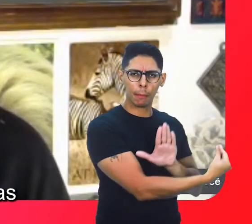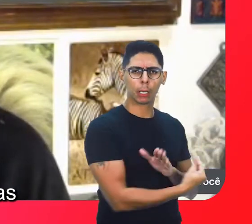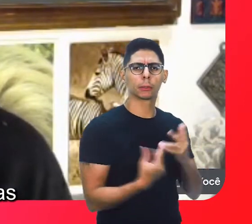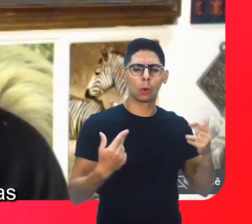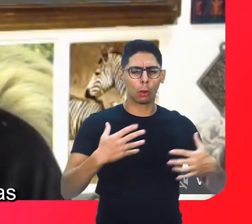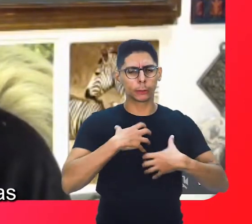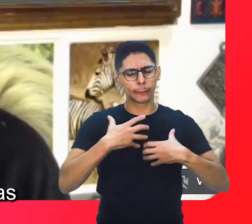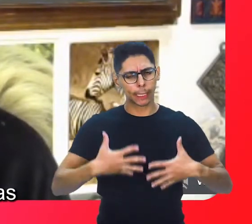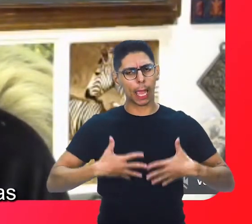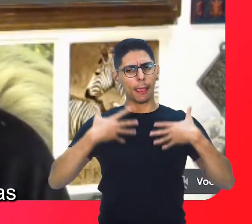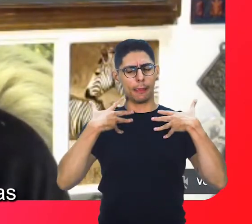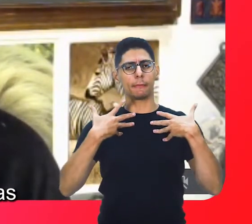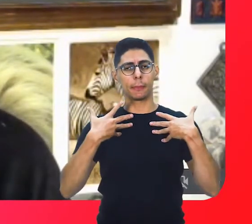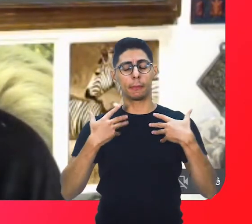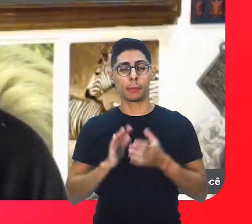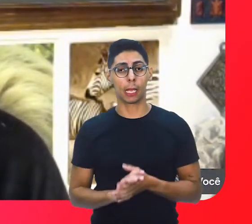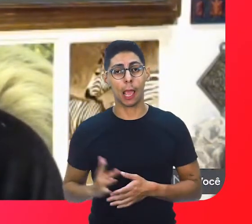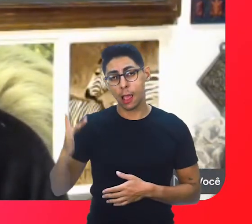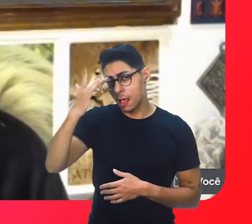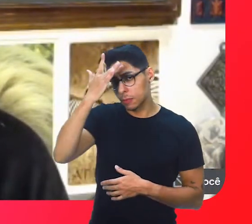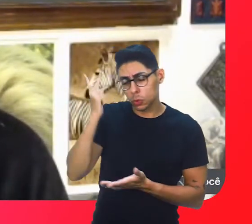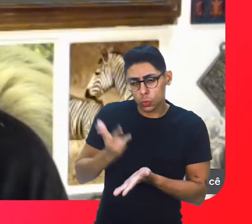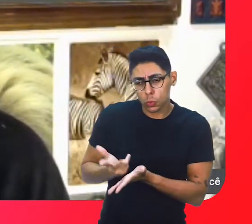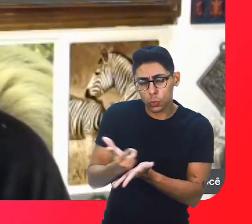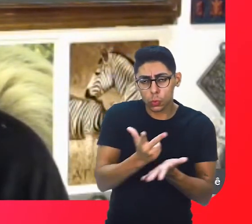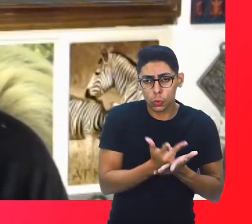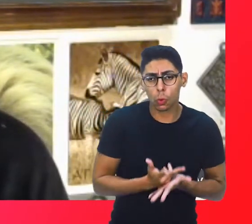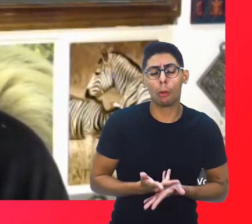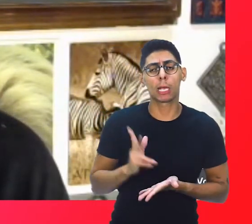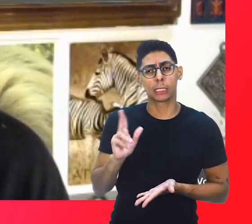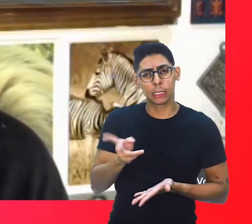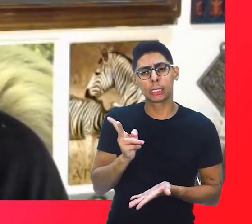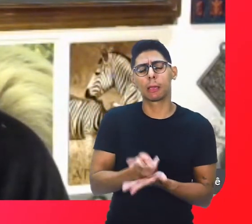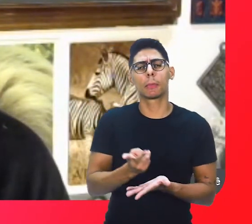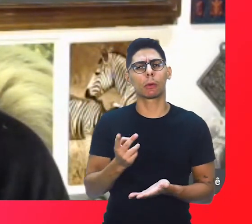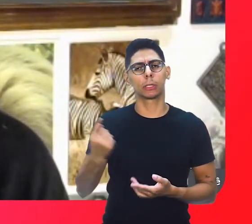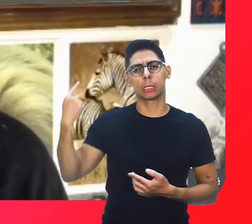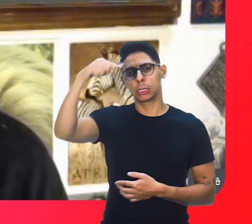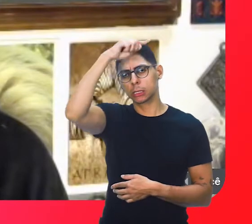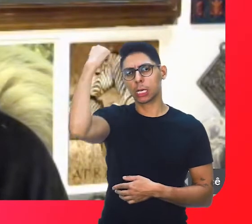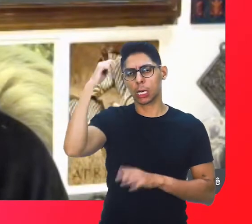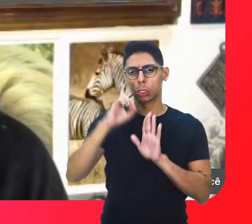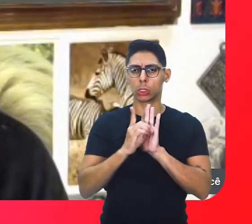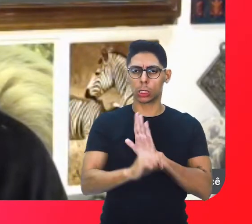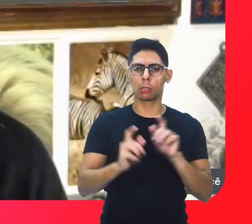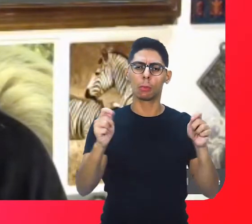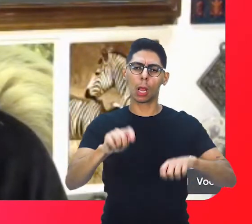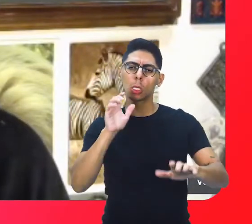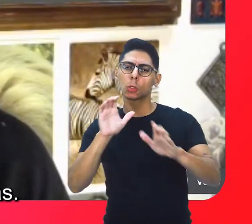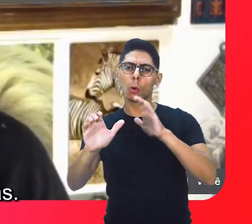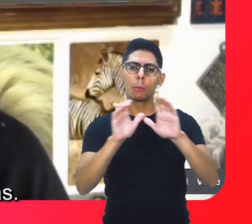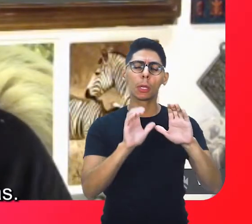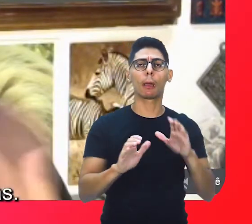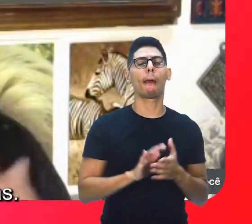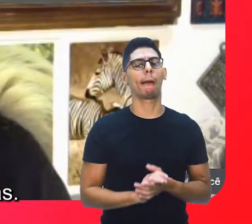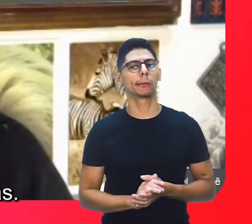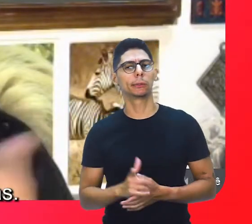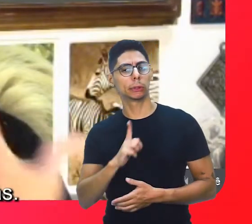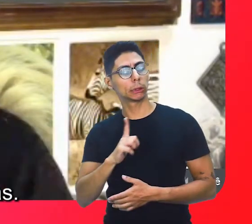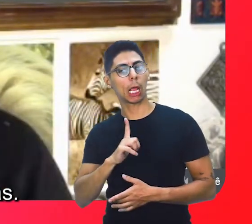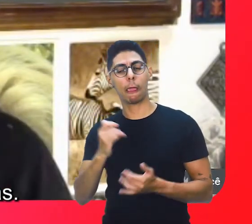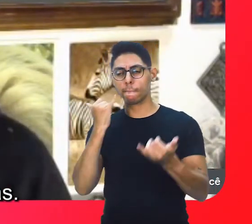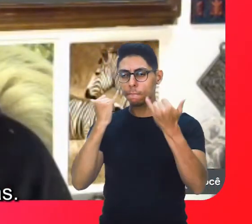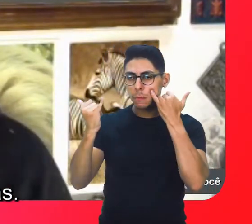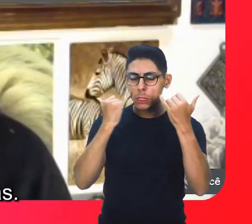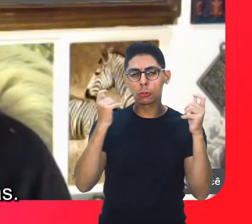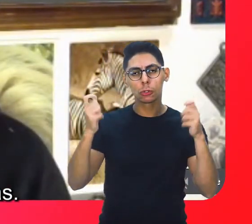de não deixar as pessoas sem exercer o sagrado direito de se comunicar, de obter informação, de se comunicar, de